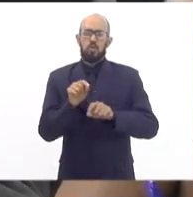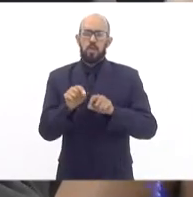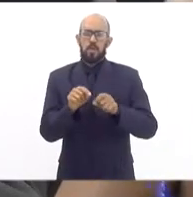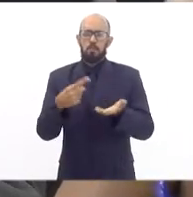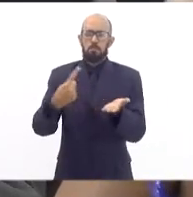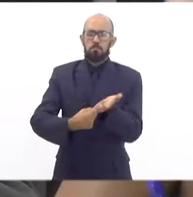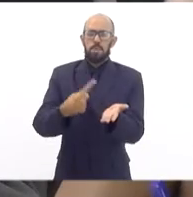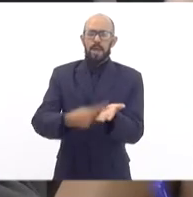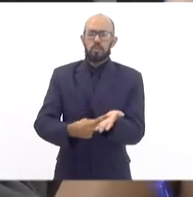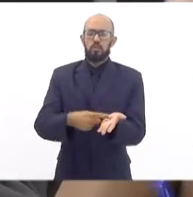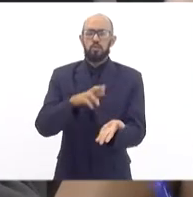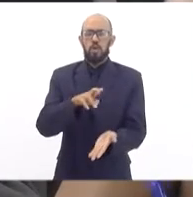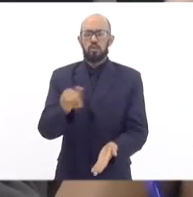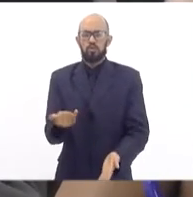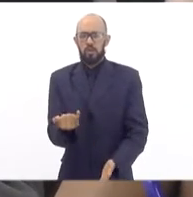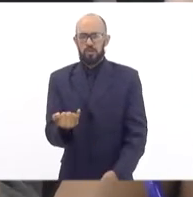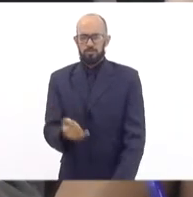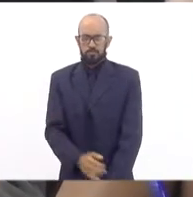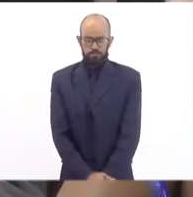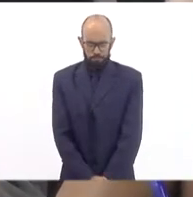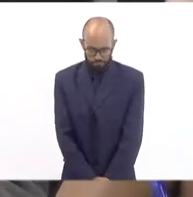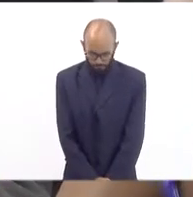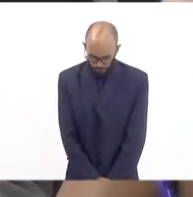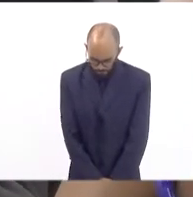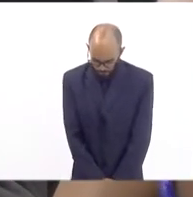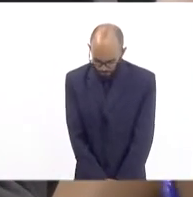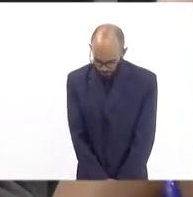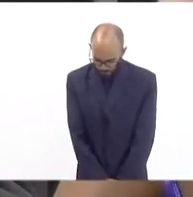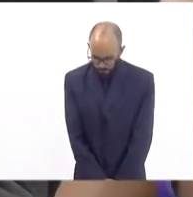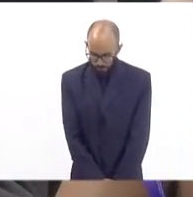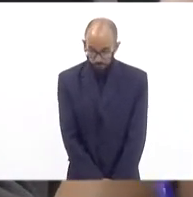Pacto RJ, que, em tese,